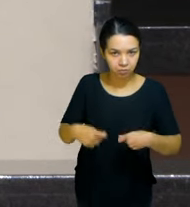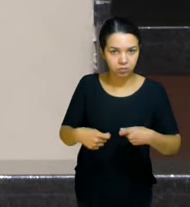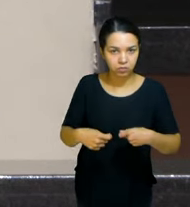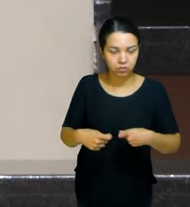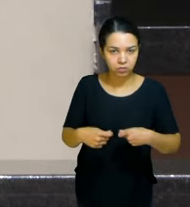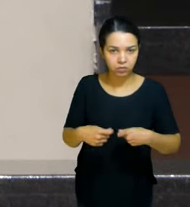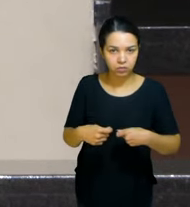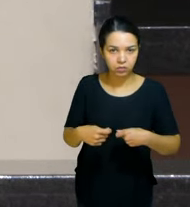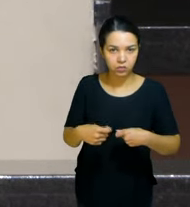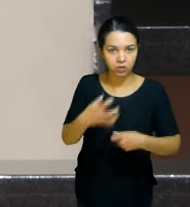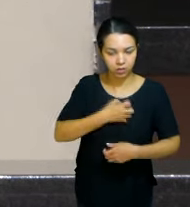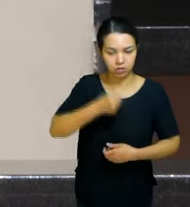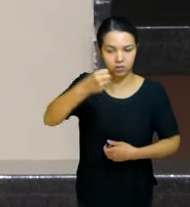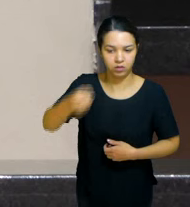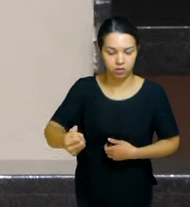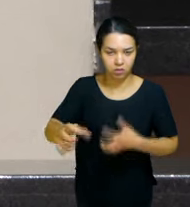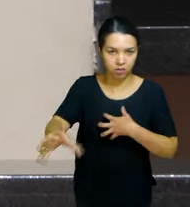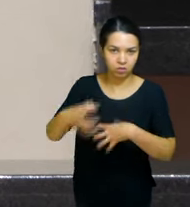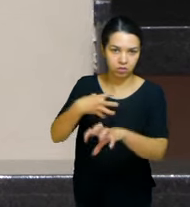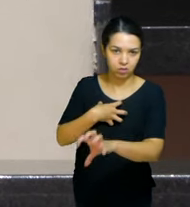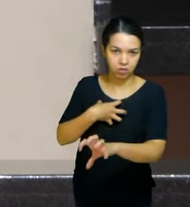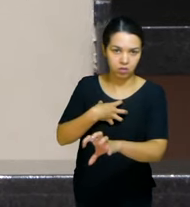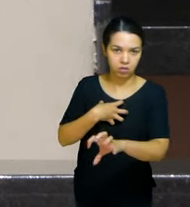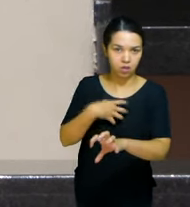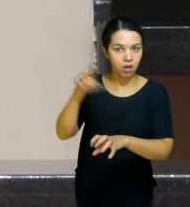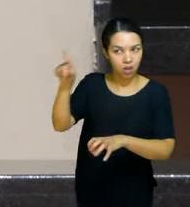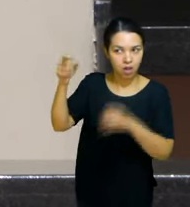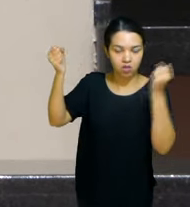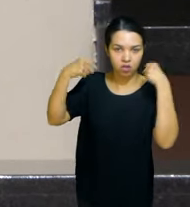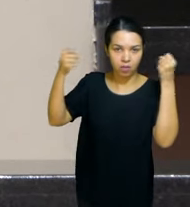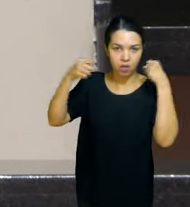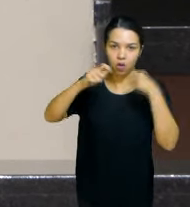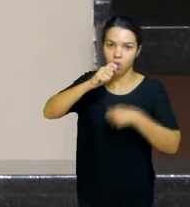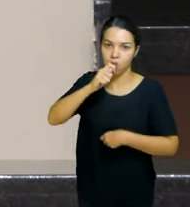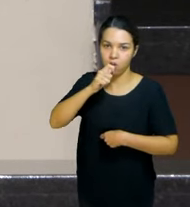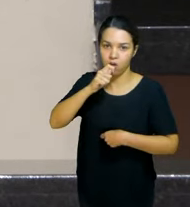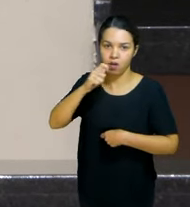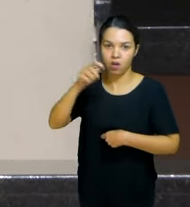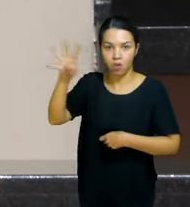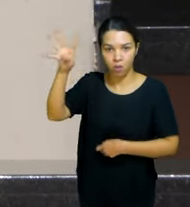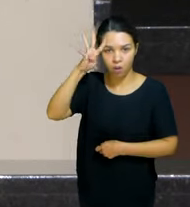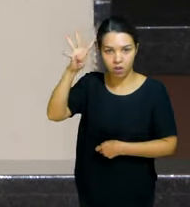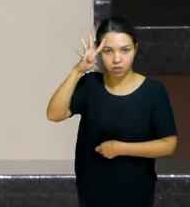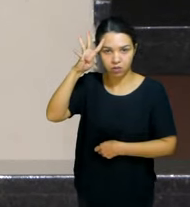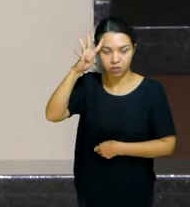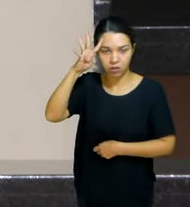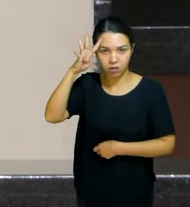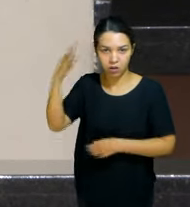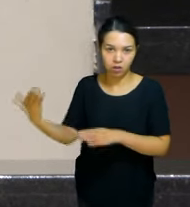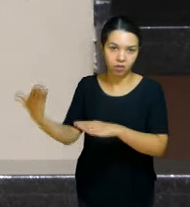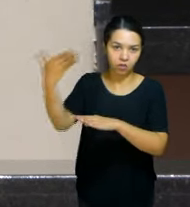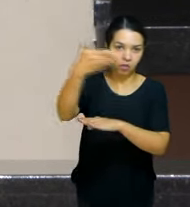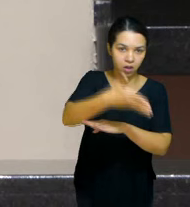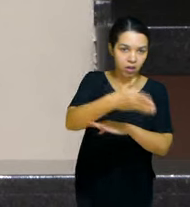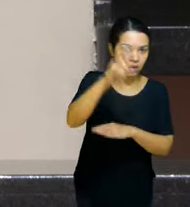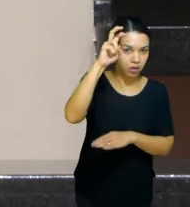árbitros. Não tem como um árbitro sair de Chapecó na quarta-feira para arbitrar na quinta-feira e vai receber só a